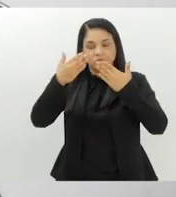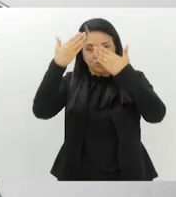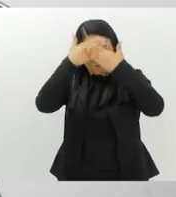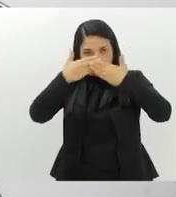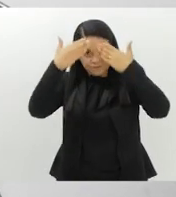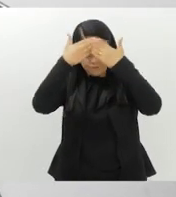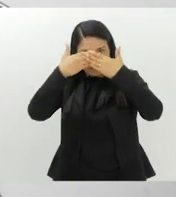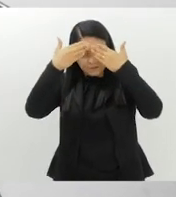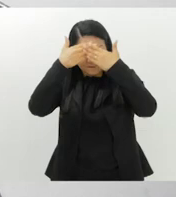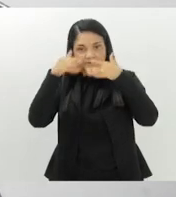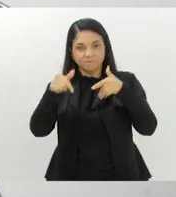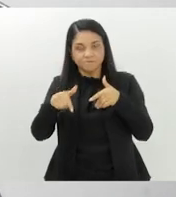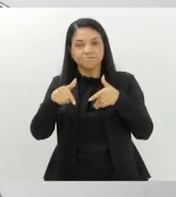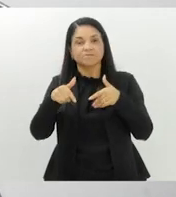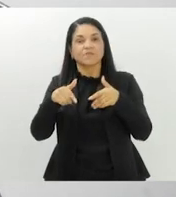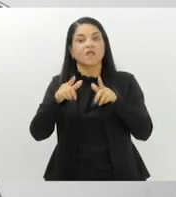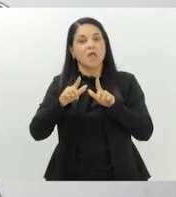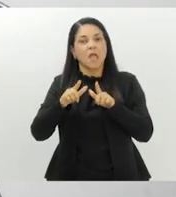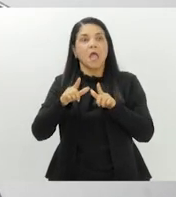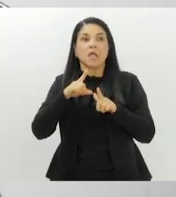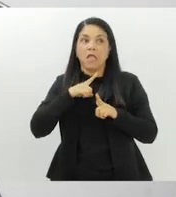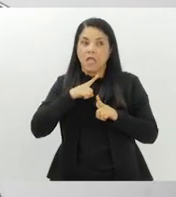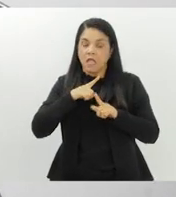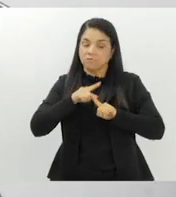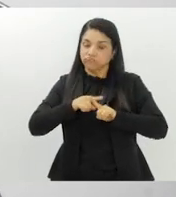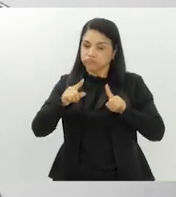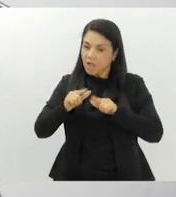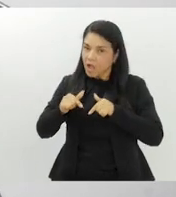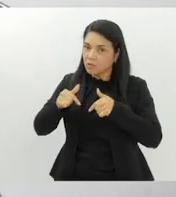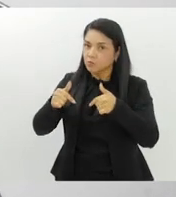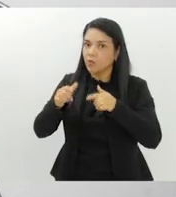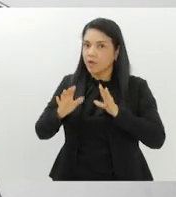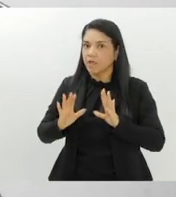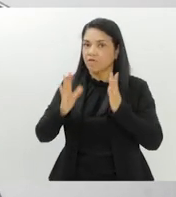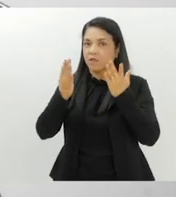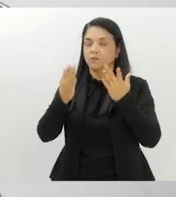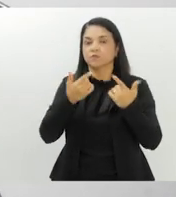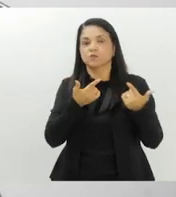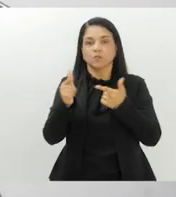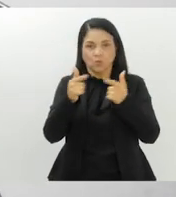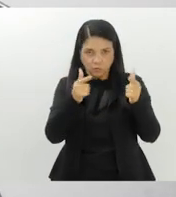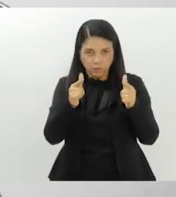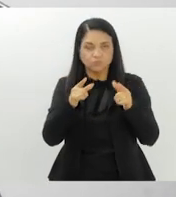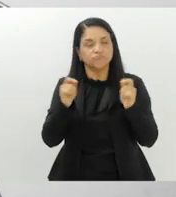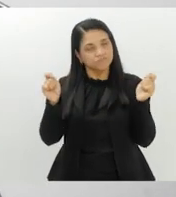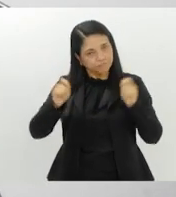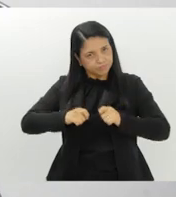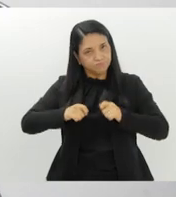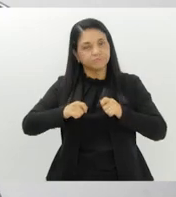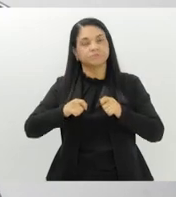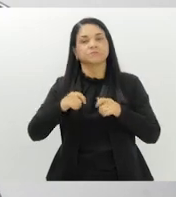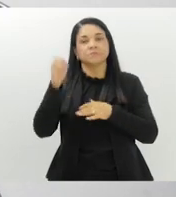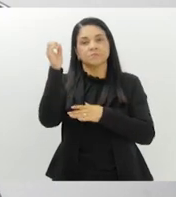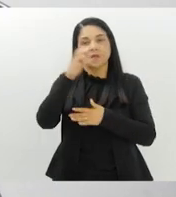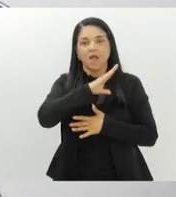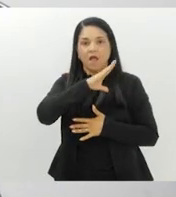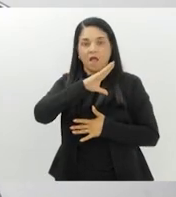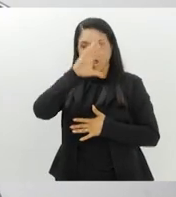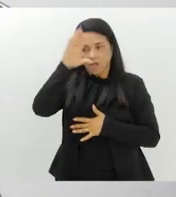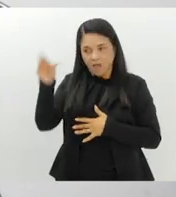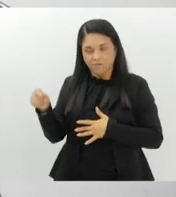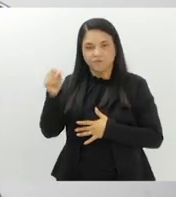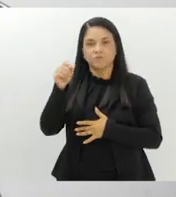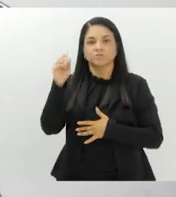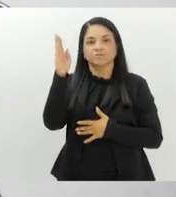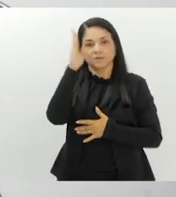Não quer dizer que a gente não atue em eventos com outros segmentos afro-brasileiros. Então,